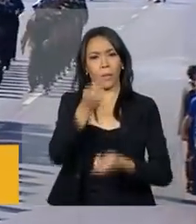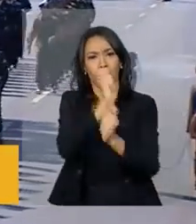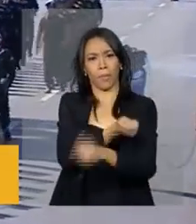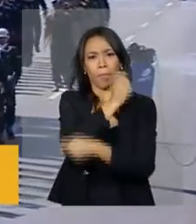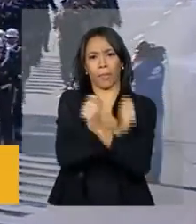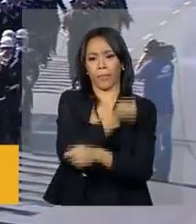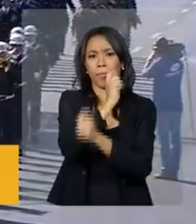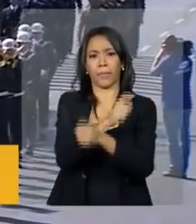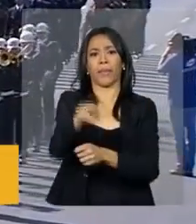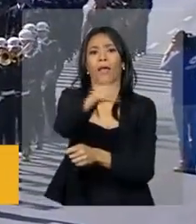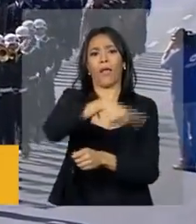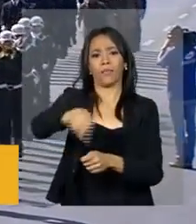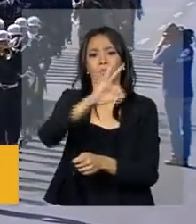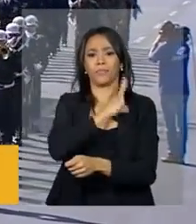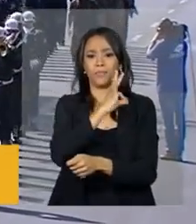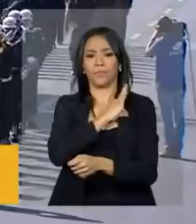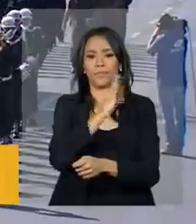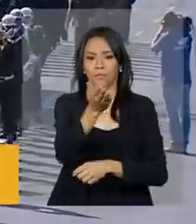polícia,